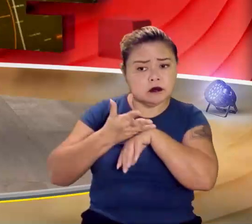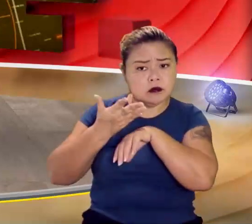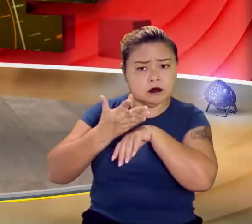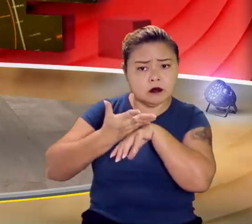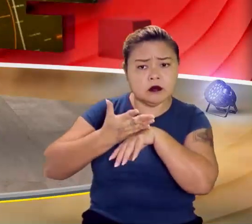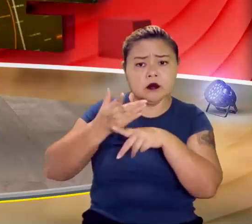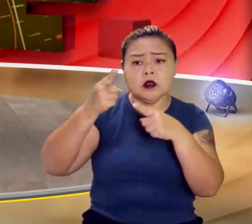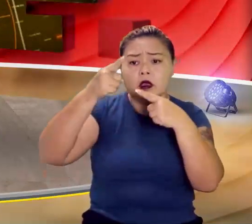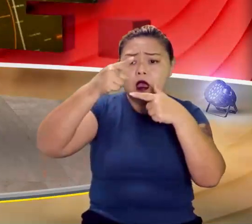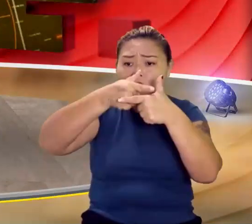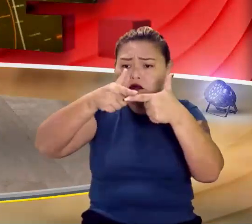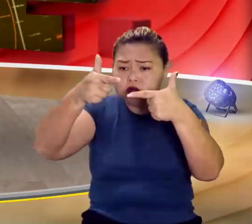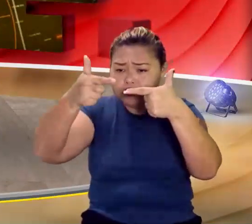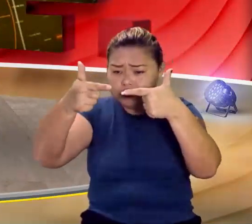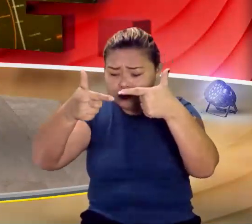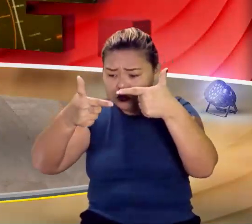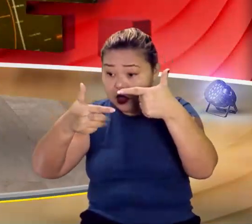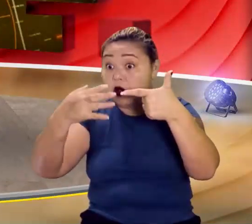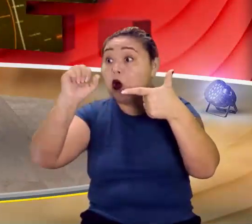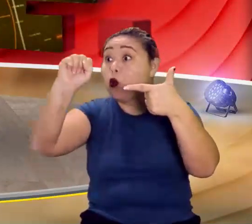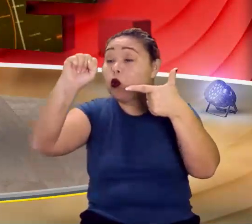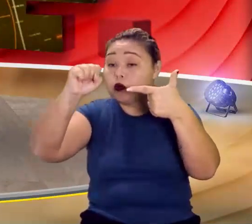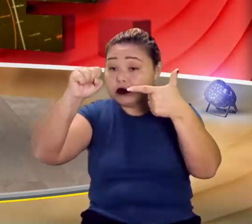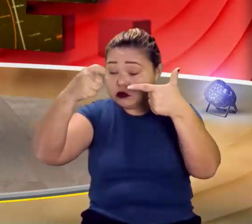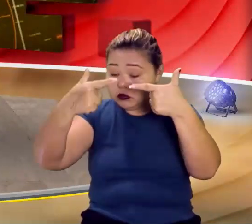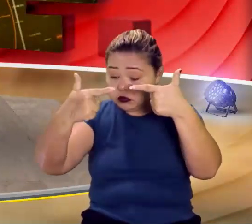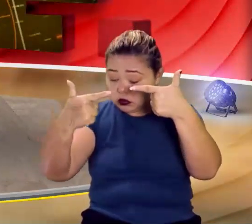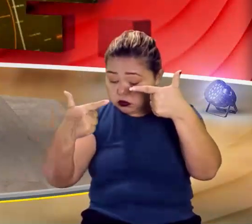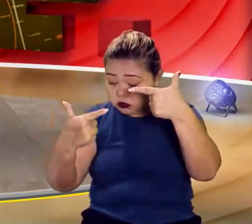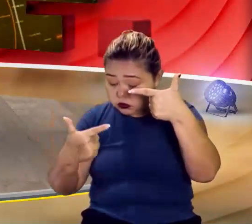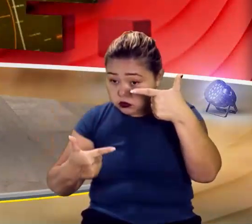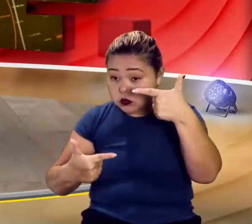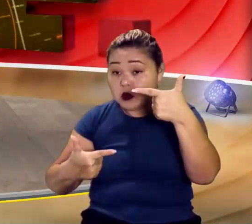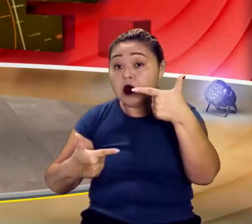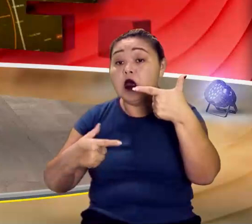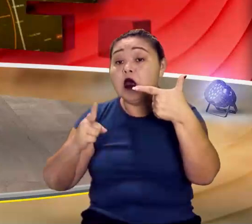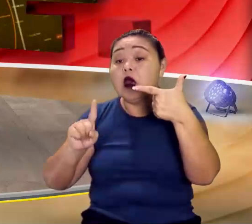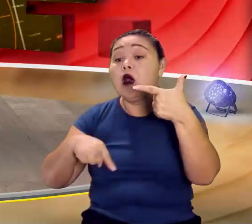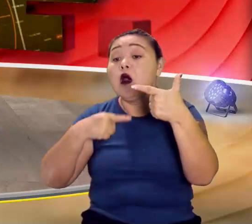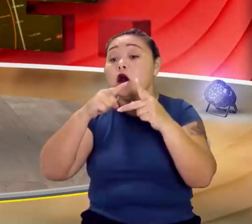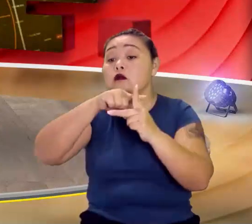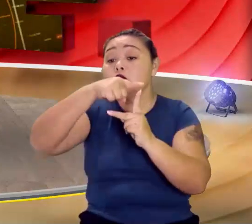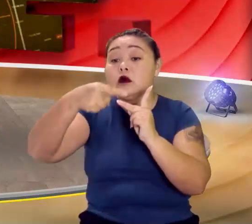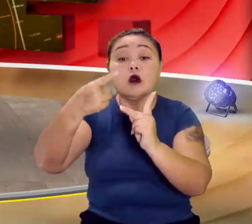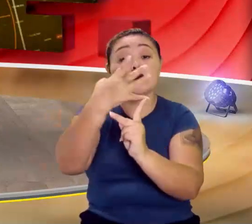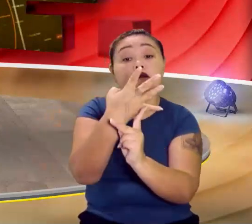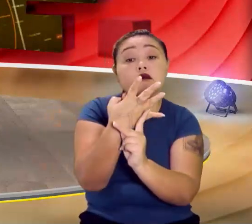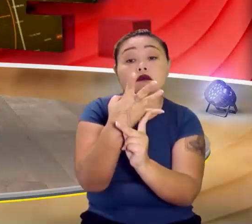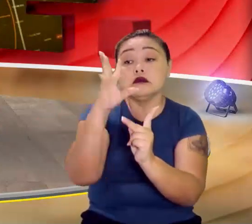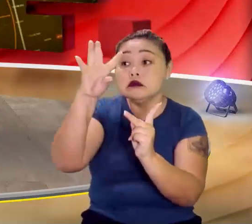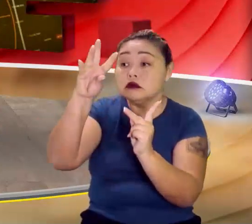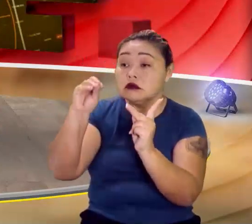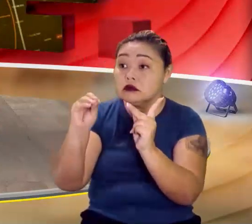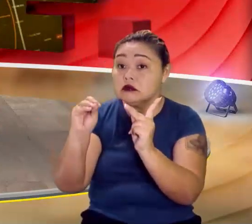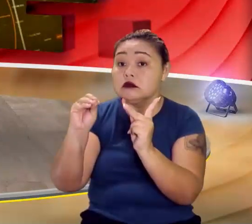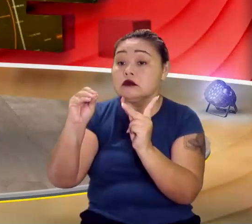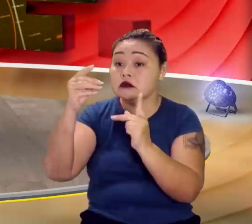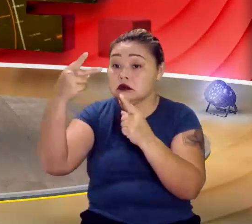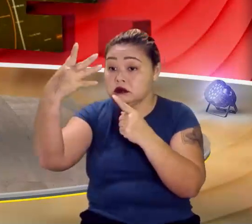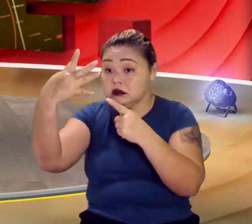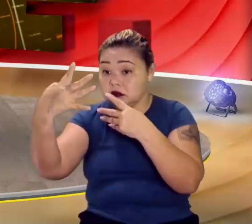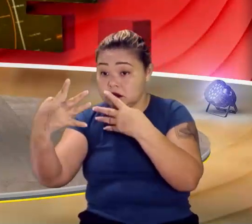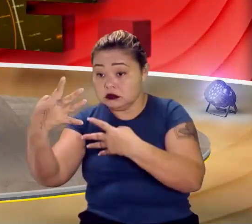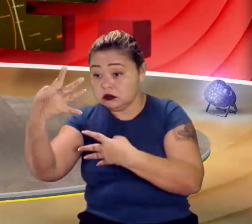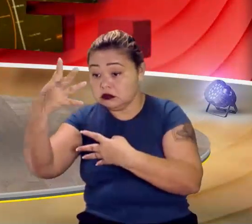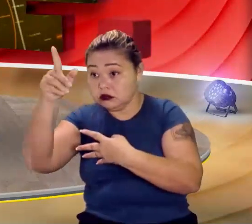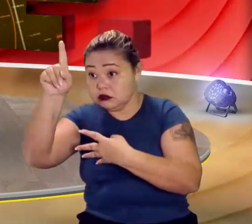você for dividir por 2, vai dar 8 vezes. E aí vai a dica. O índice é o quê? 4? Então você organiza de 4 em 4. Para